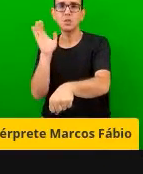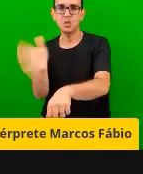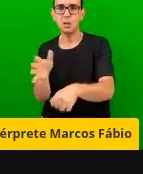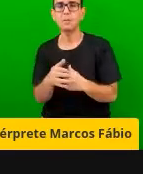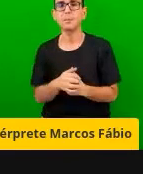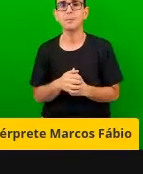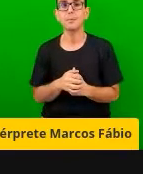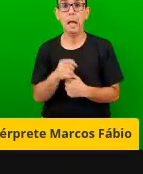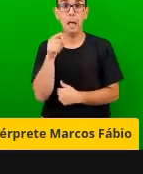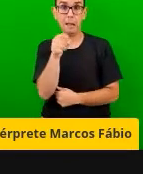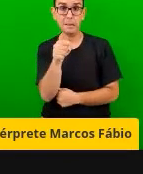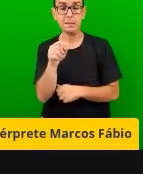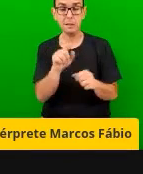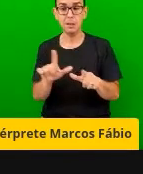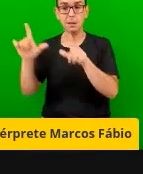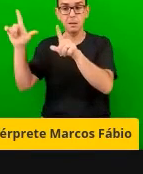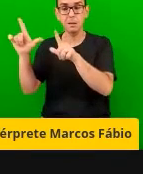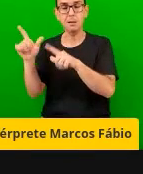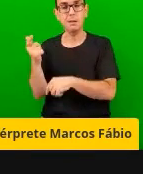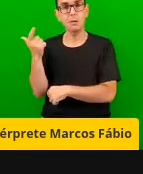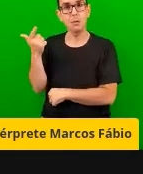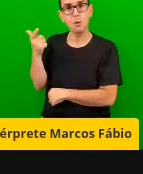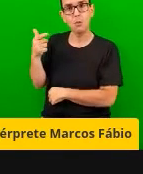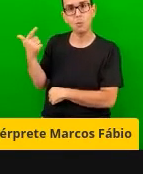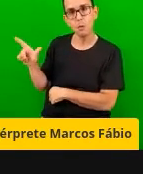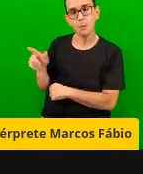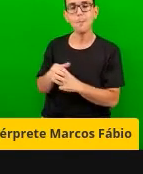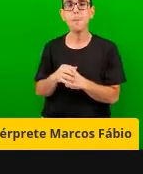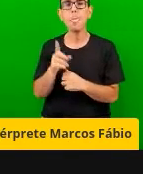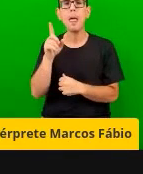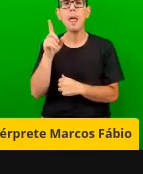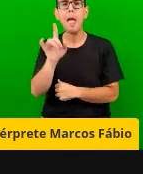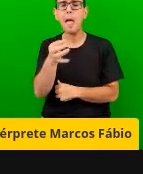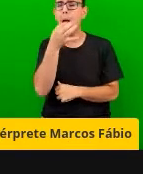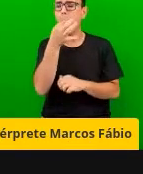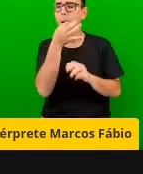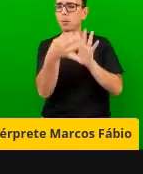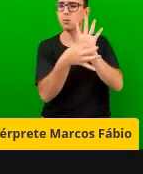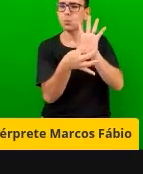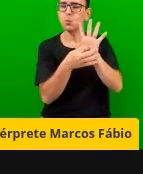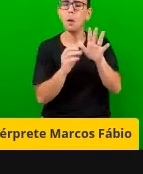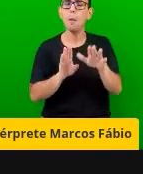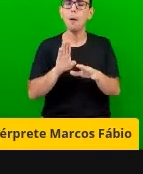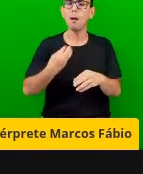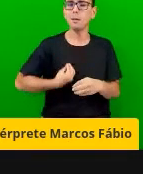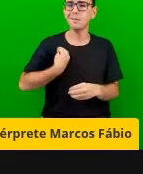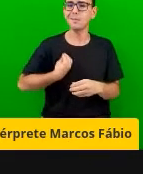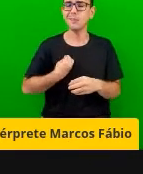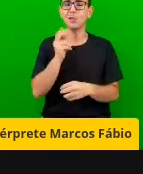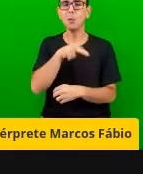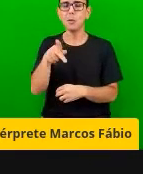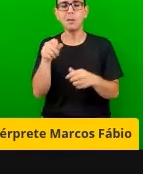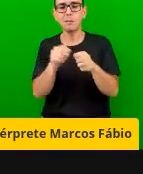gentileza? Então, esse próximo quadro, aqui a gente pode dizer que foi a participação dos professores. Eles também participaram na leitura,